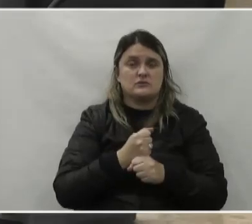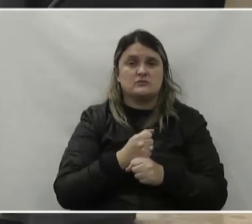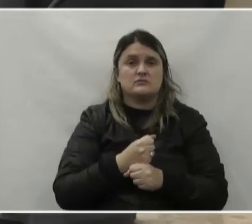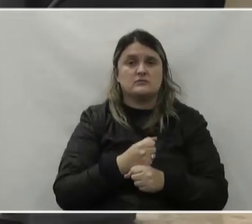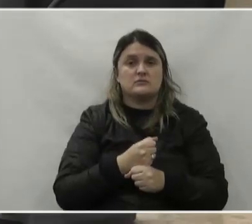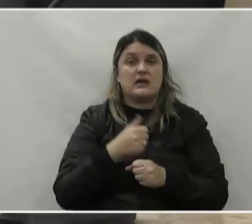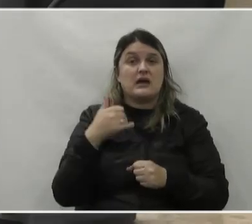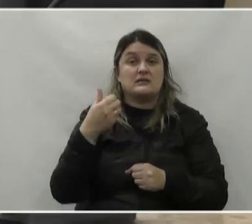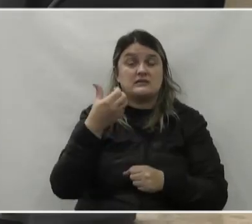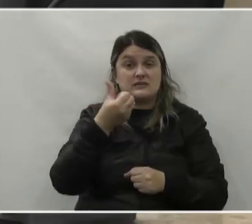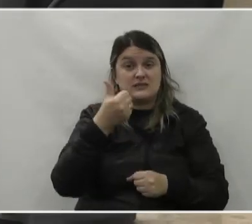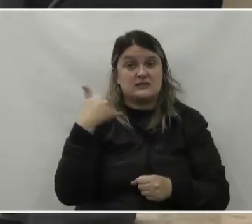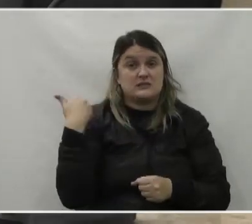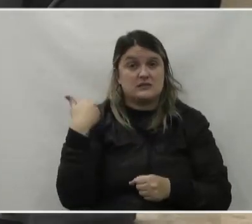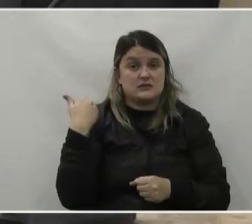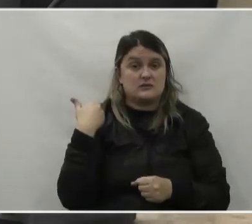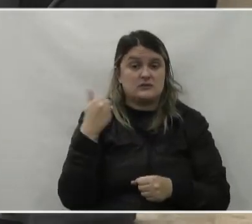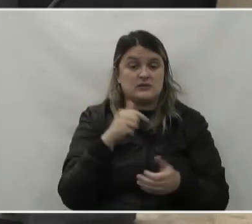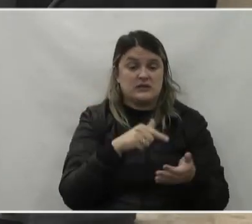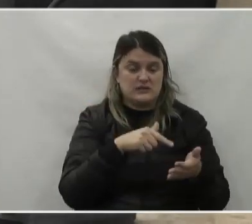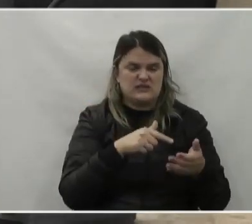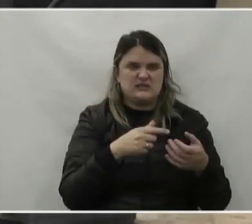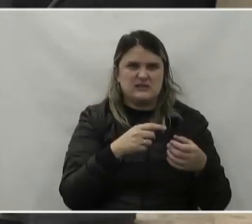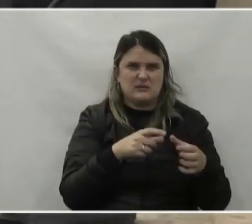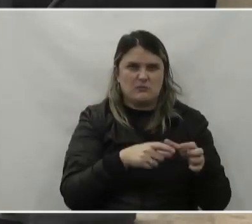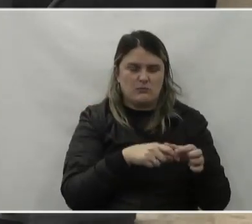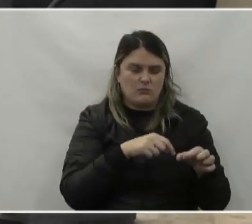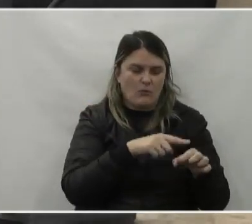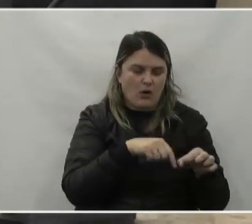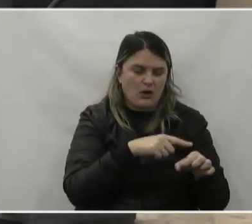2019. Então, hoje,